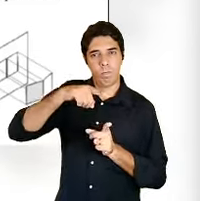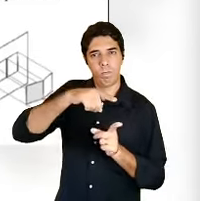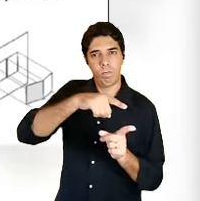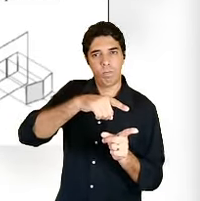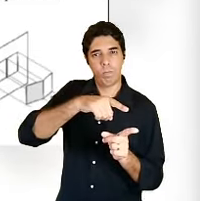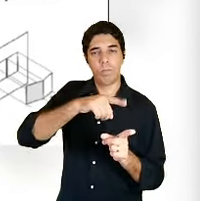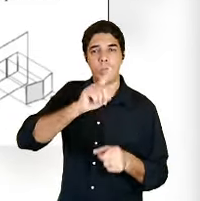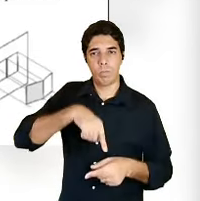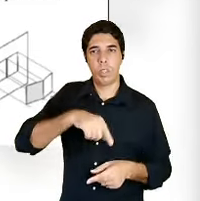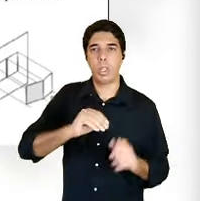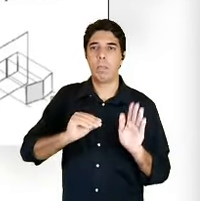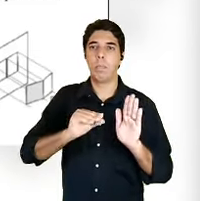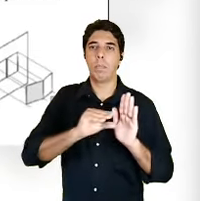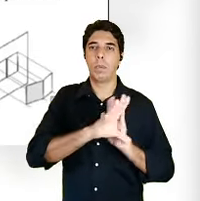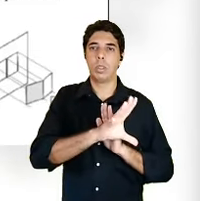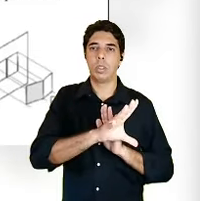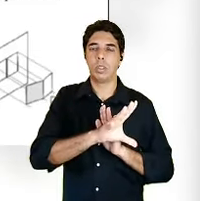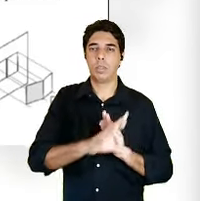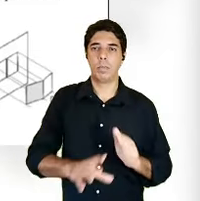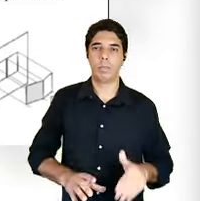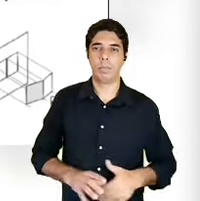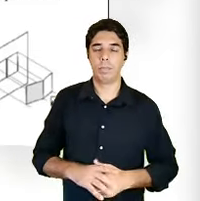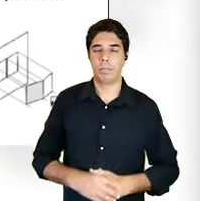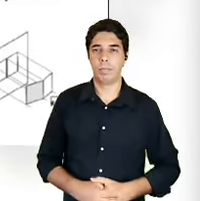de projeção, é a minha projeção.